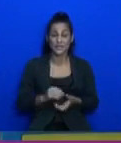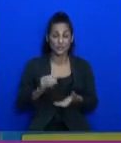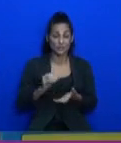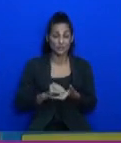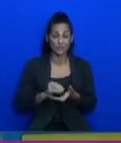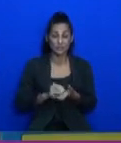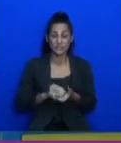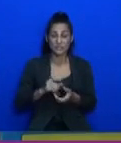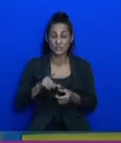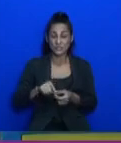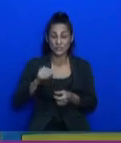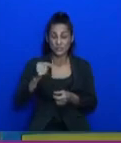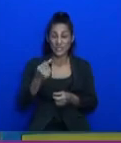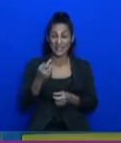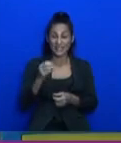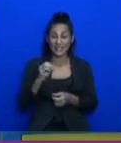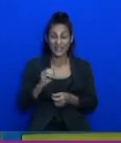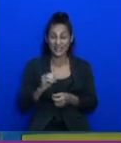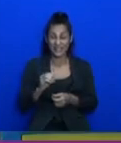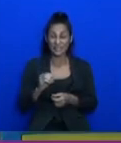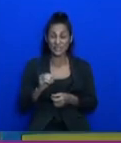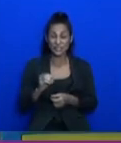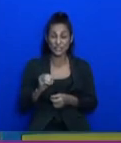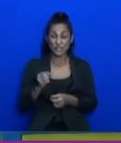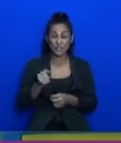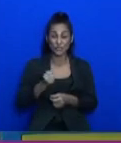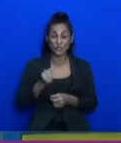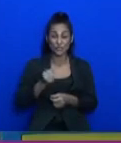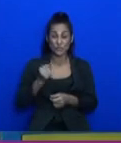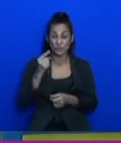Faltando ainda 10 números a serem sorteados.